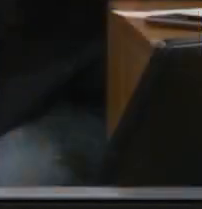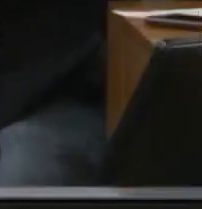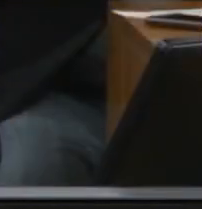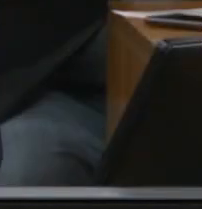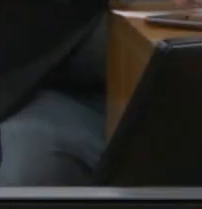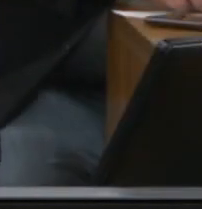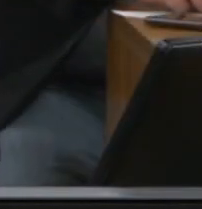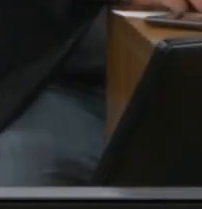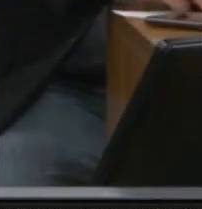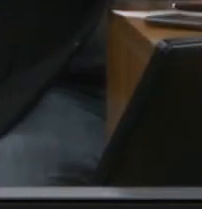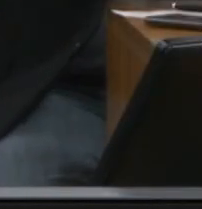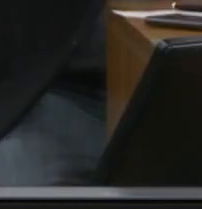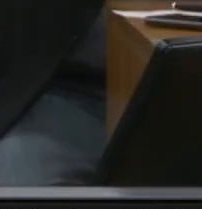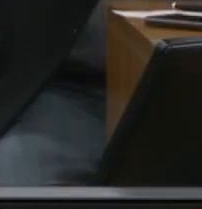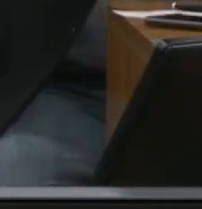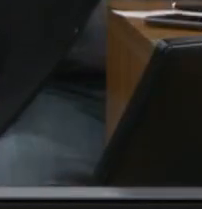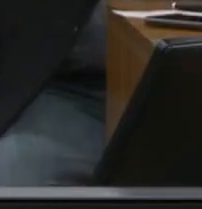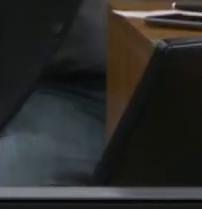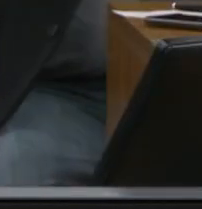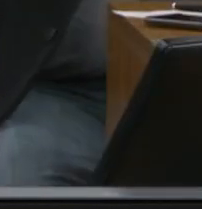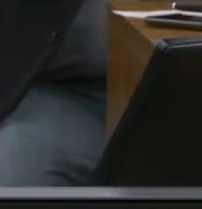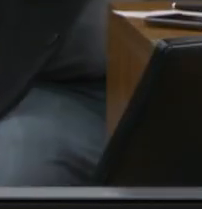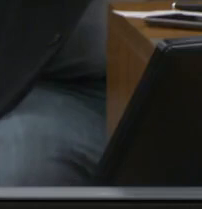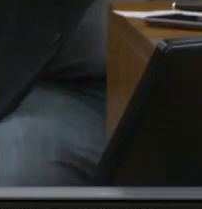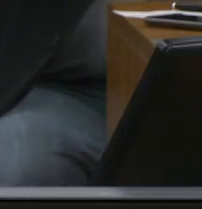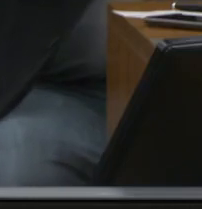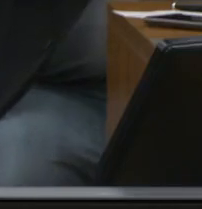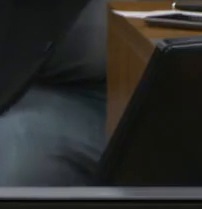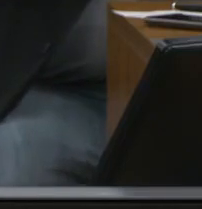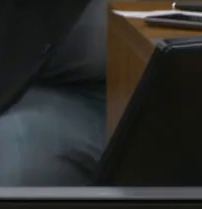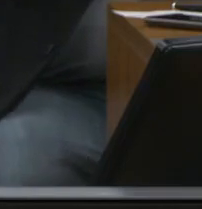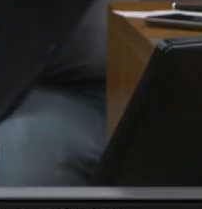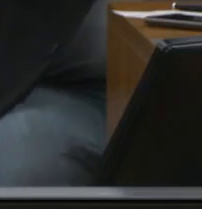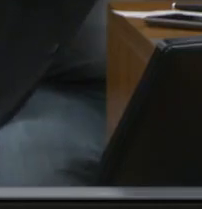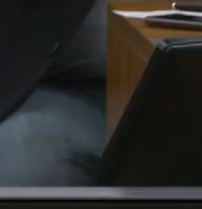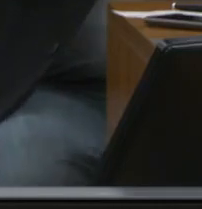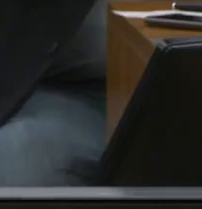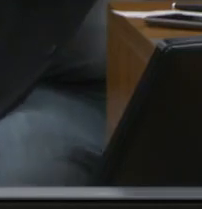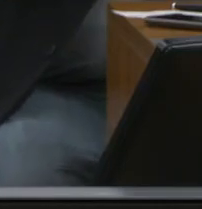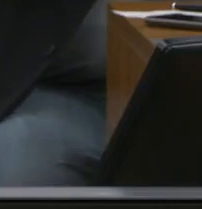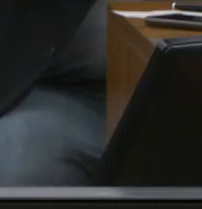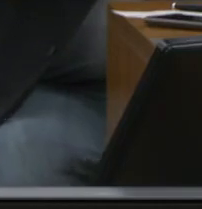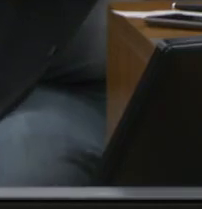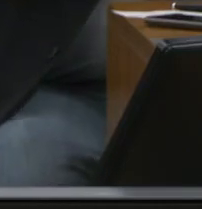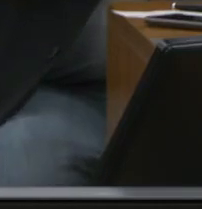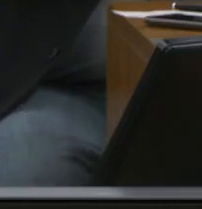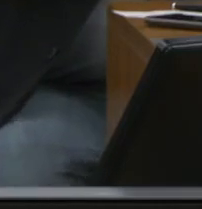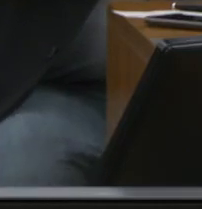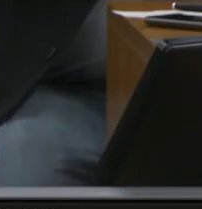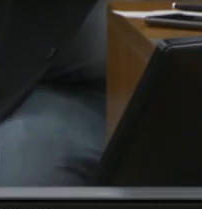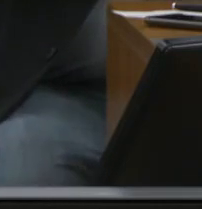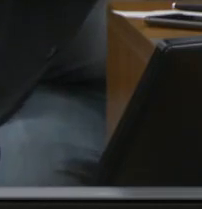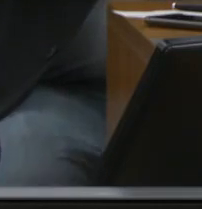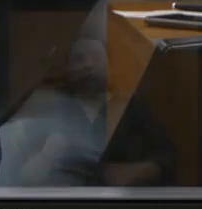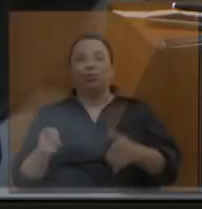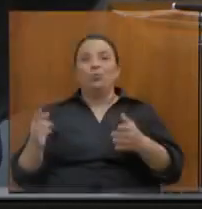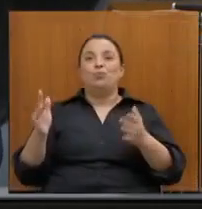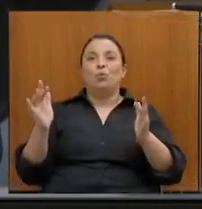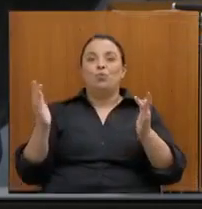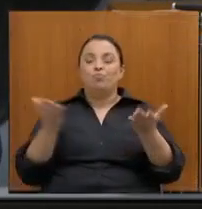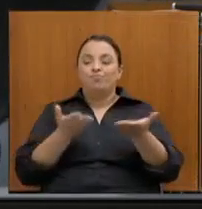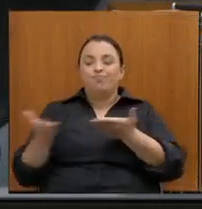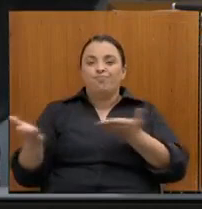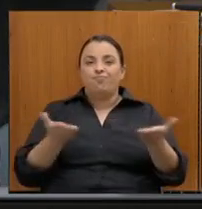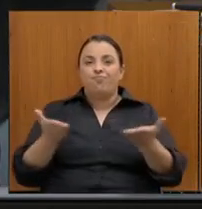do Comércio brasil-china né que é muito importante né para o nosso país em especial para Minas